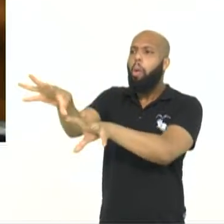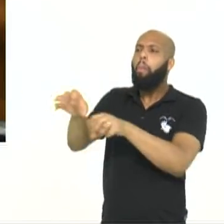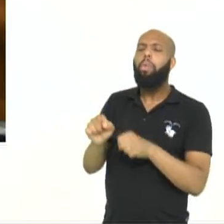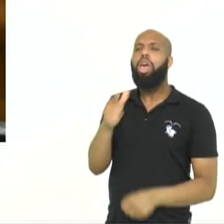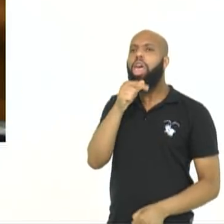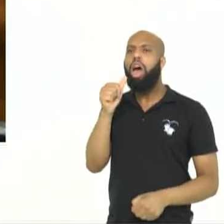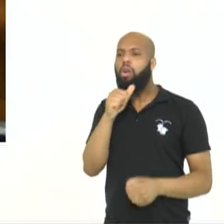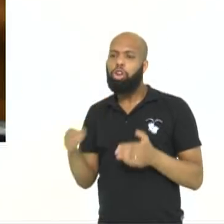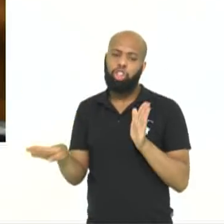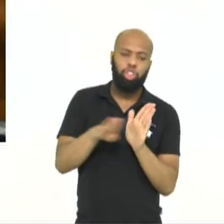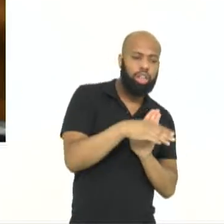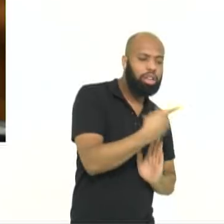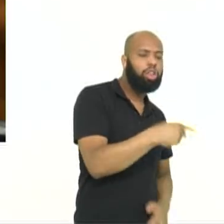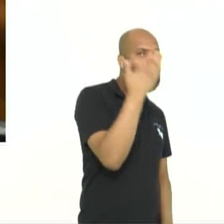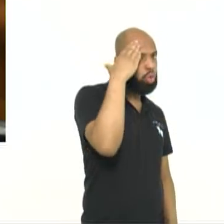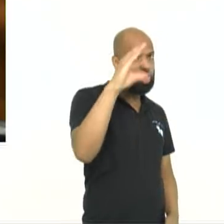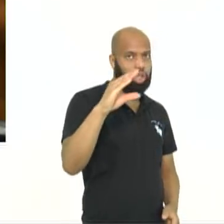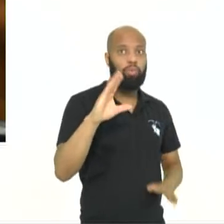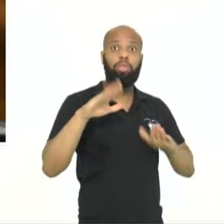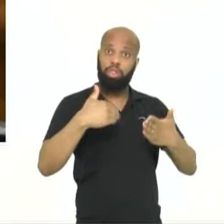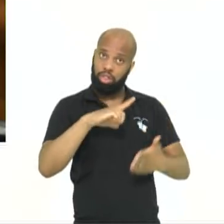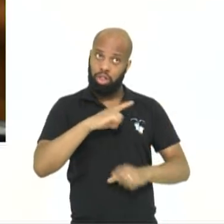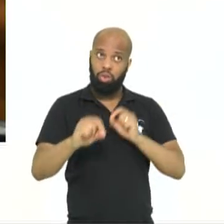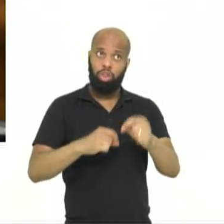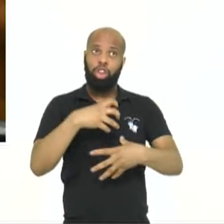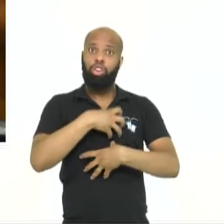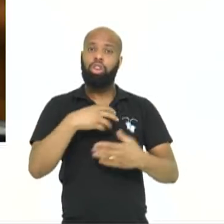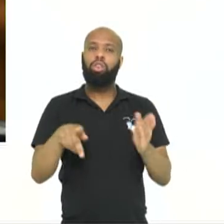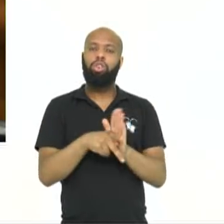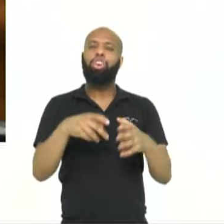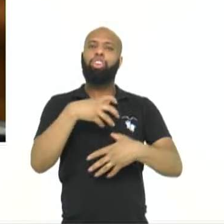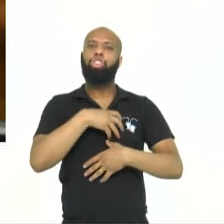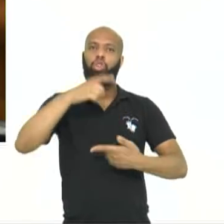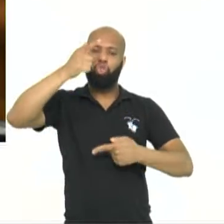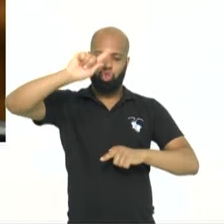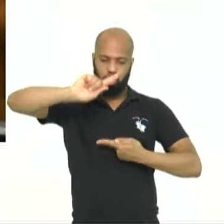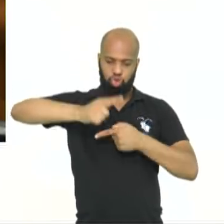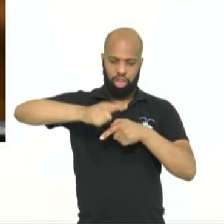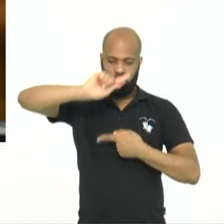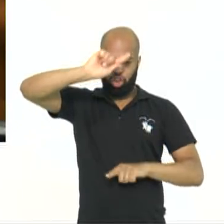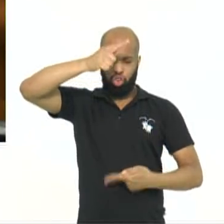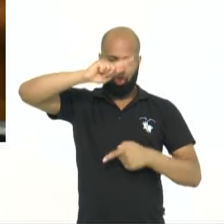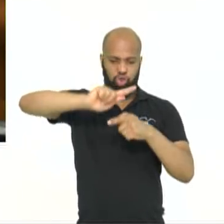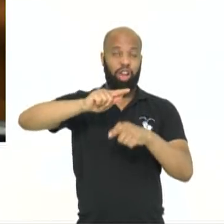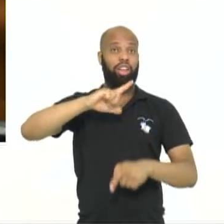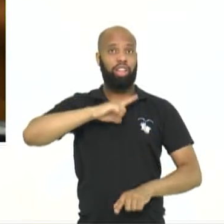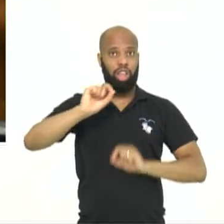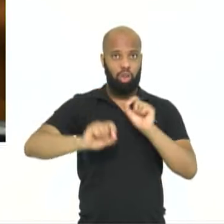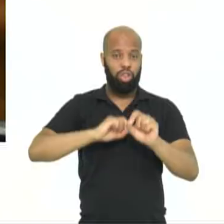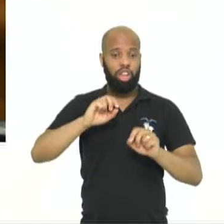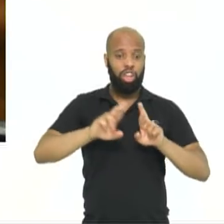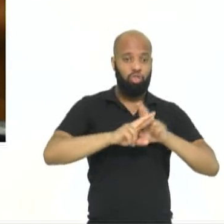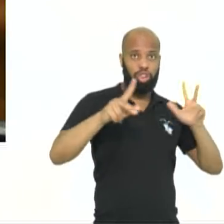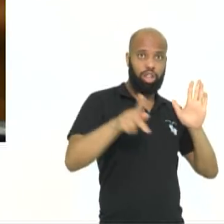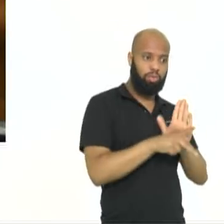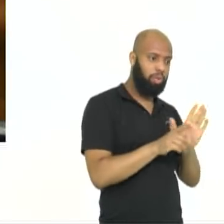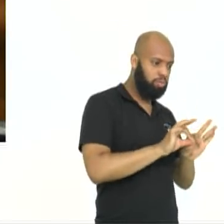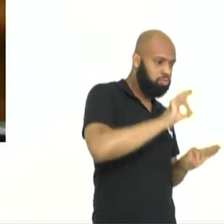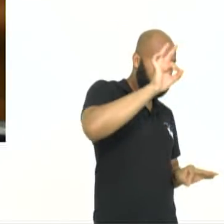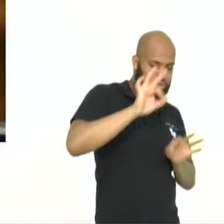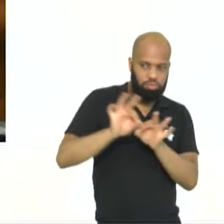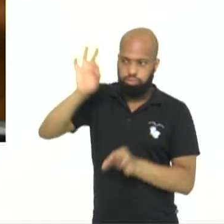Mar. E pasmem os senhores que a água veio por gravidade. Existe uma diferença de altitude